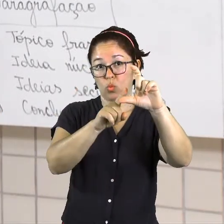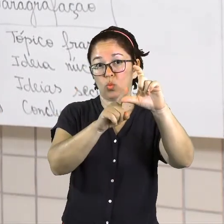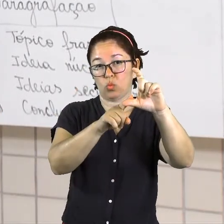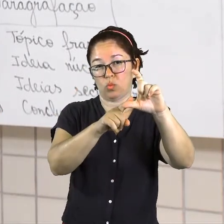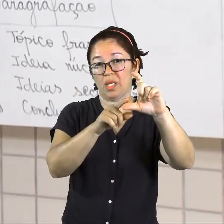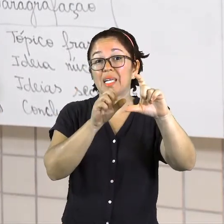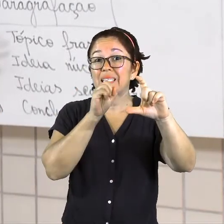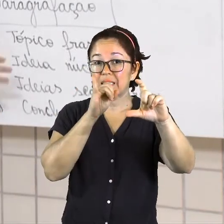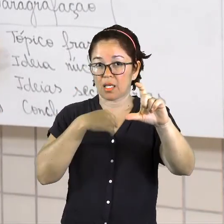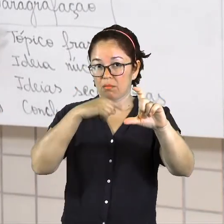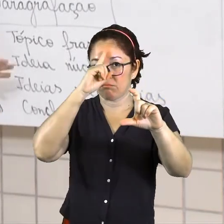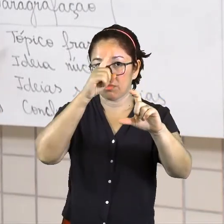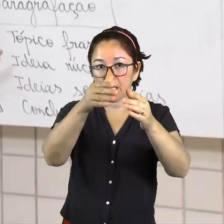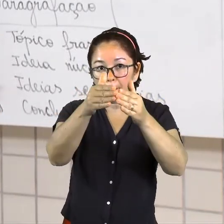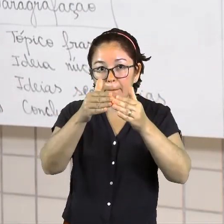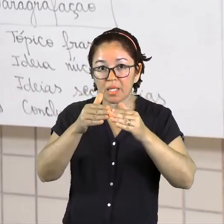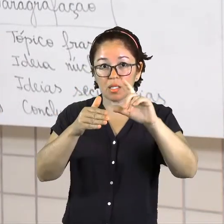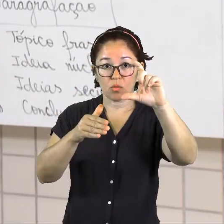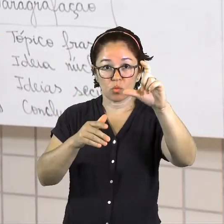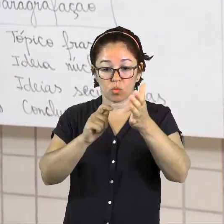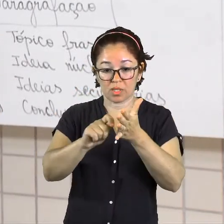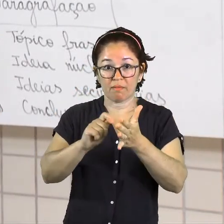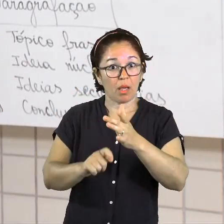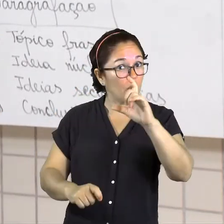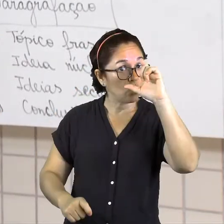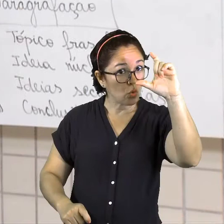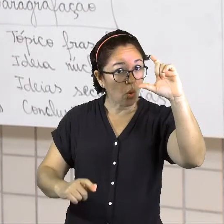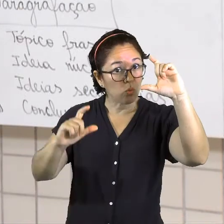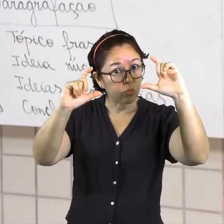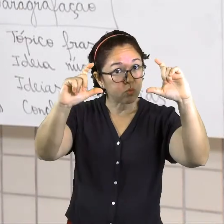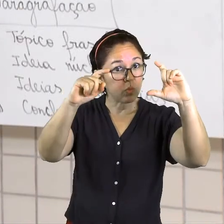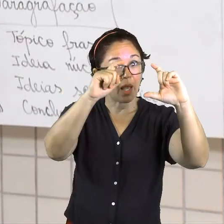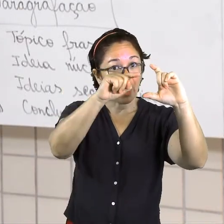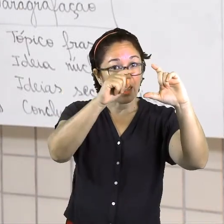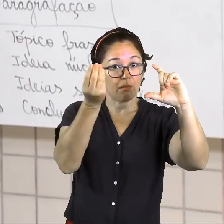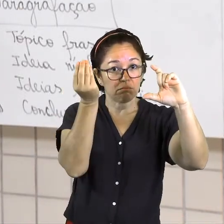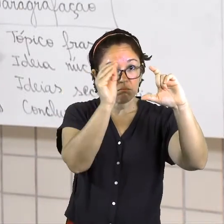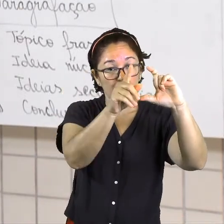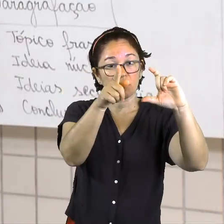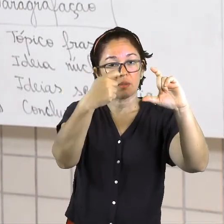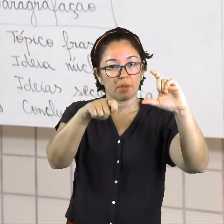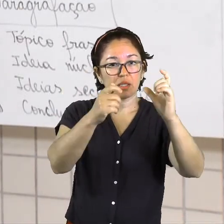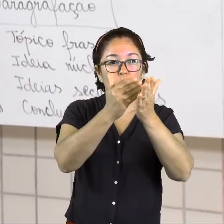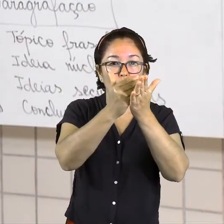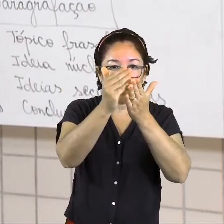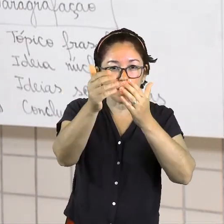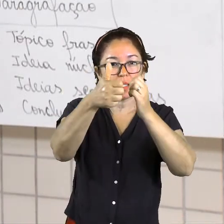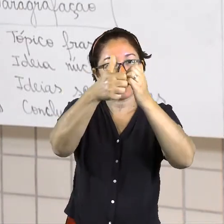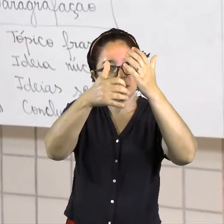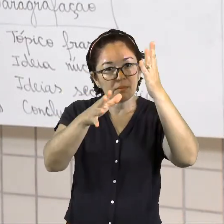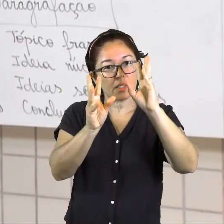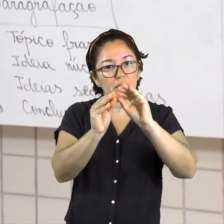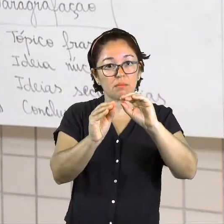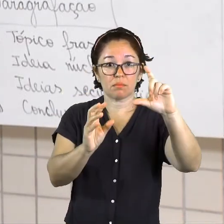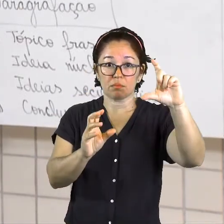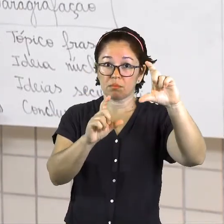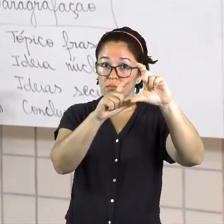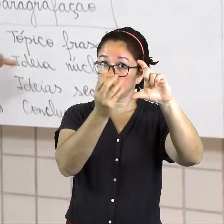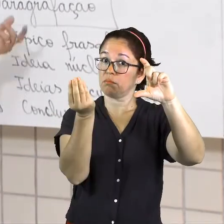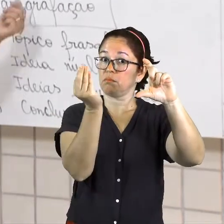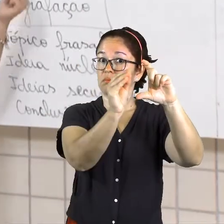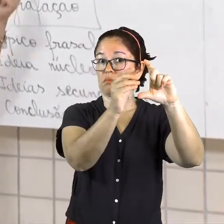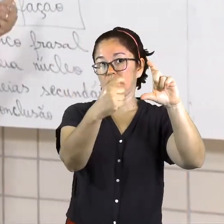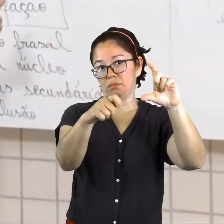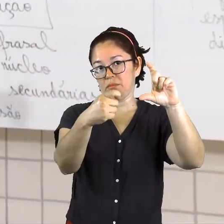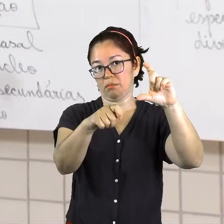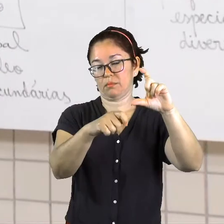faz a finalização dessa ideia núcleo com as secundárias dentro de cada parágrafo, certo? E